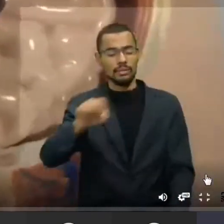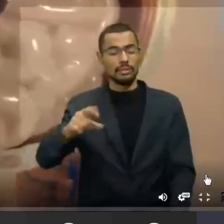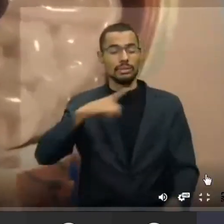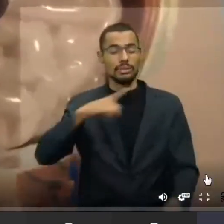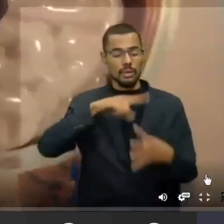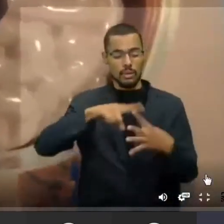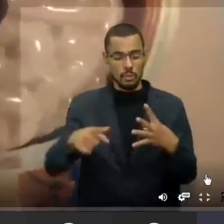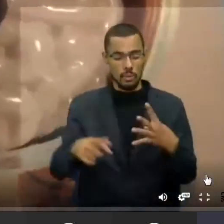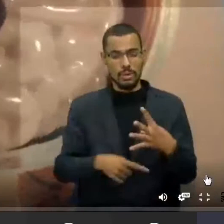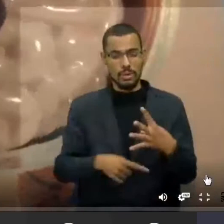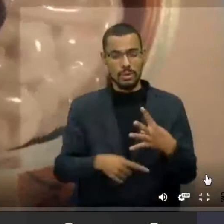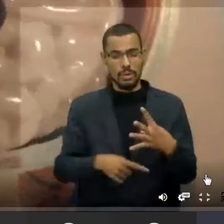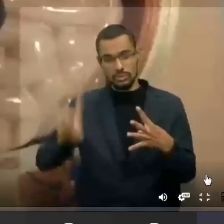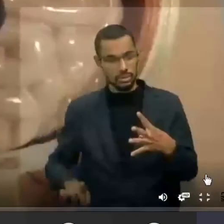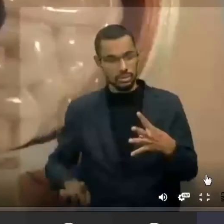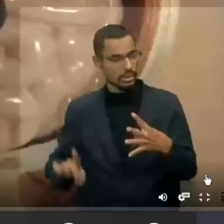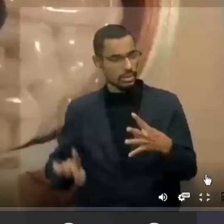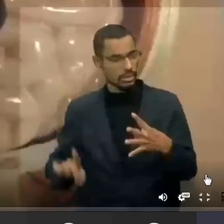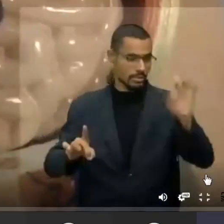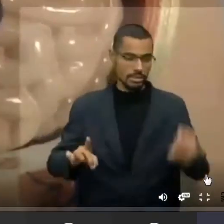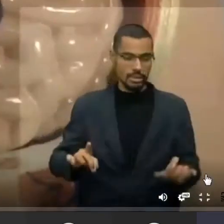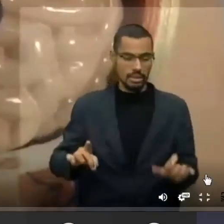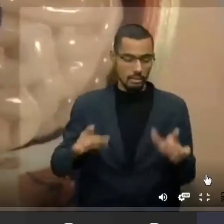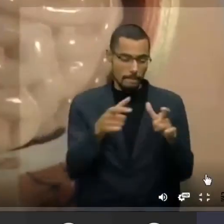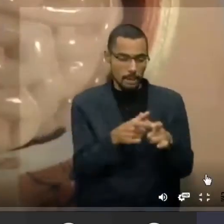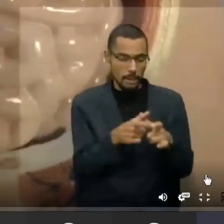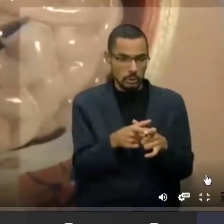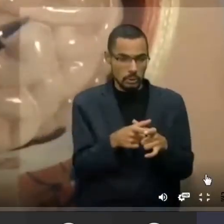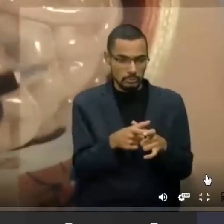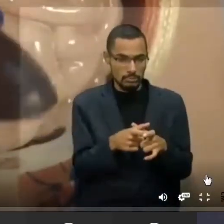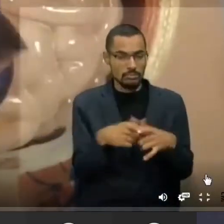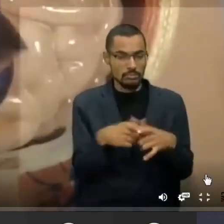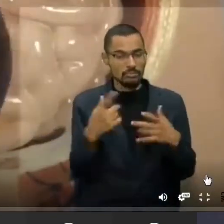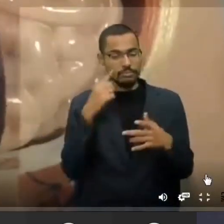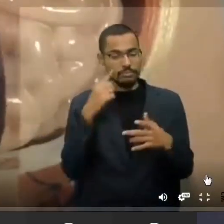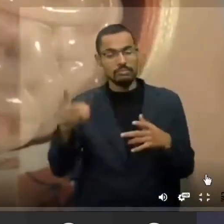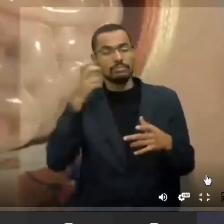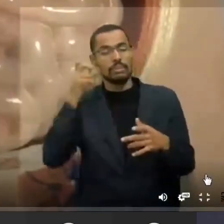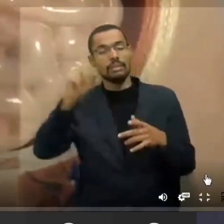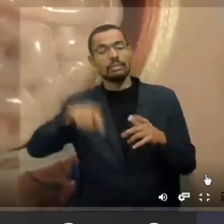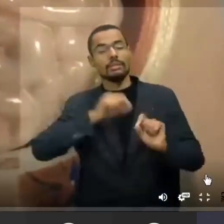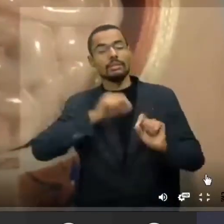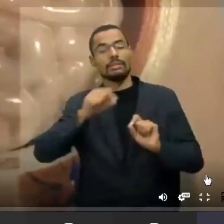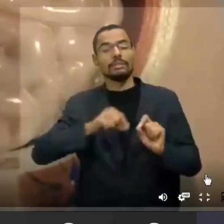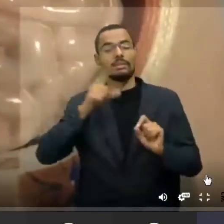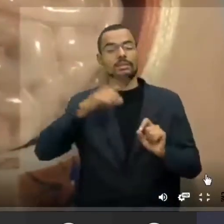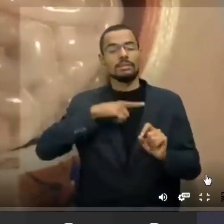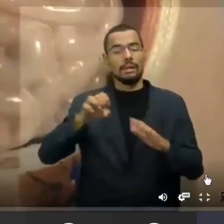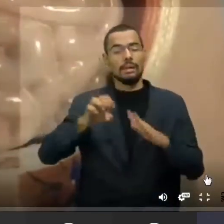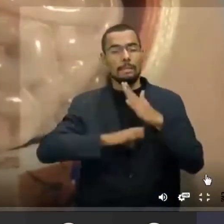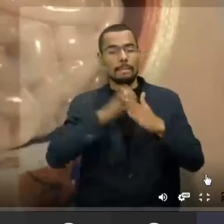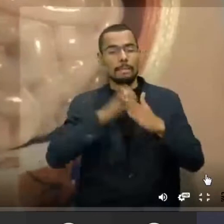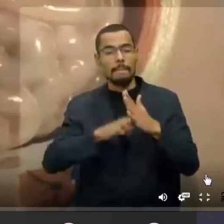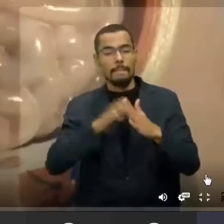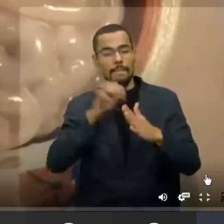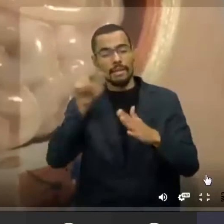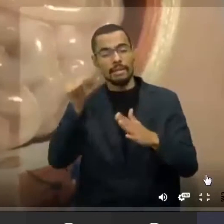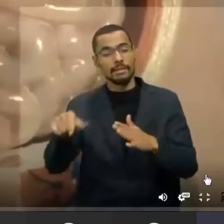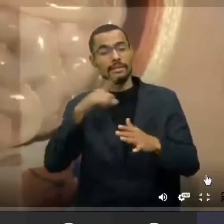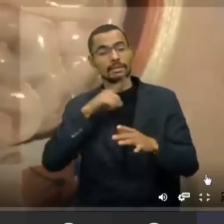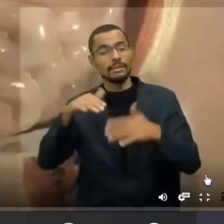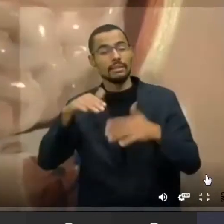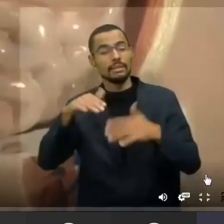lobo direito, que é o maior, e o lobo esquerdo, menor, ligado ali pela região falciforme. Eu tenho